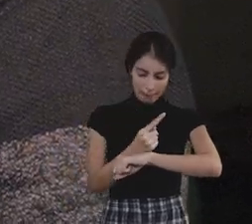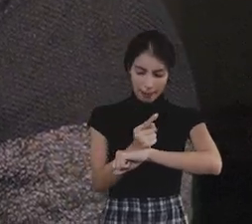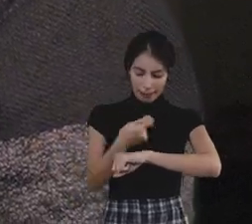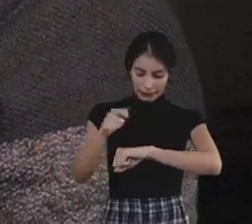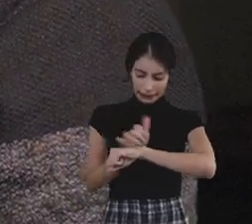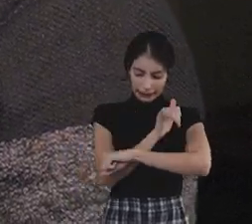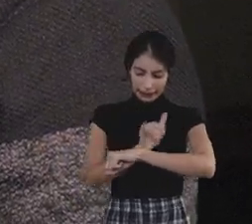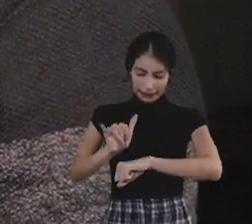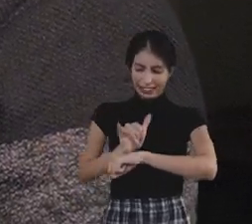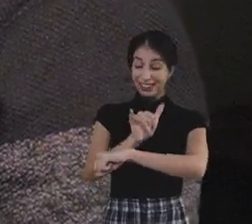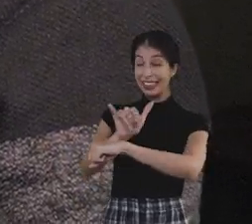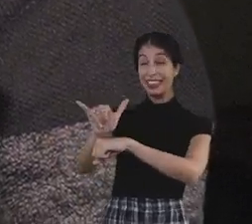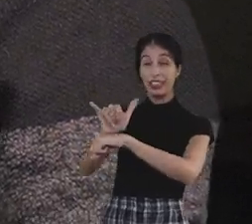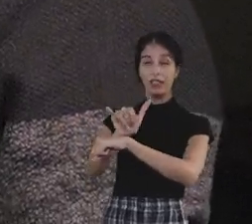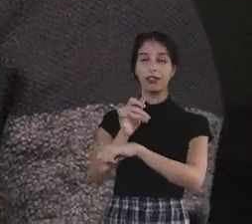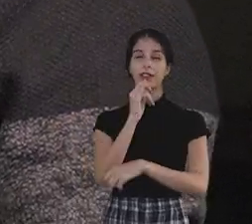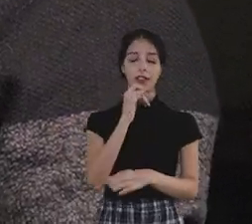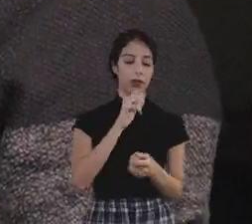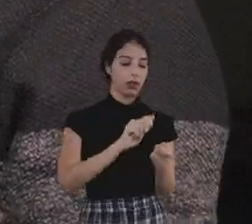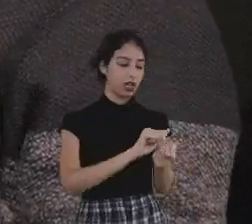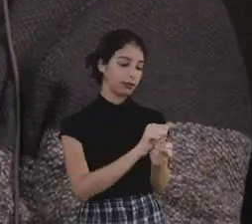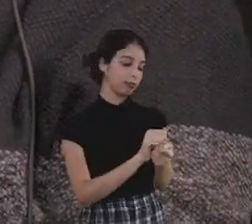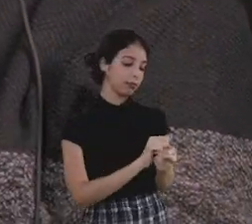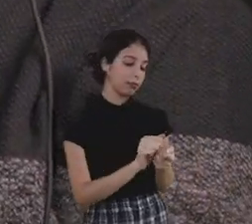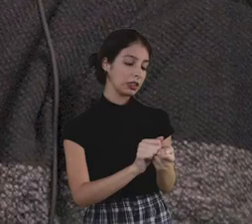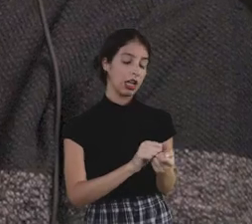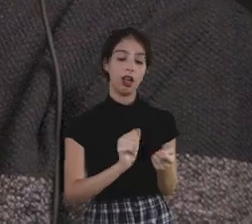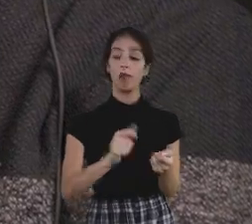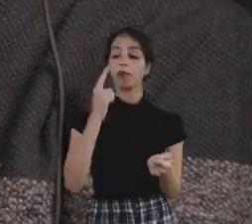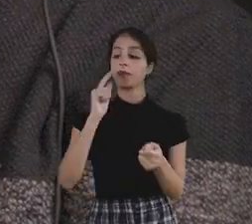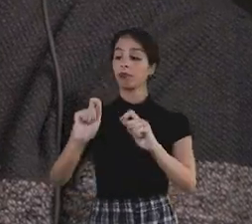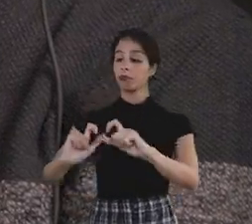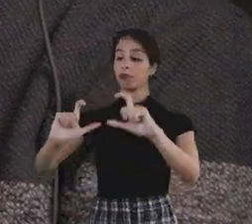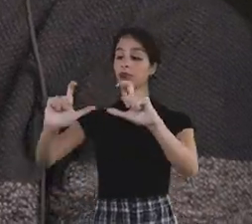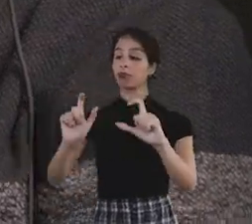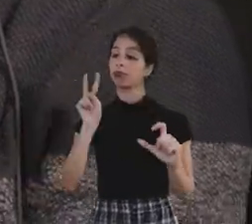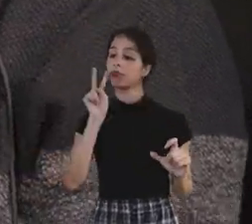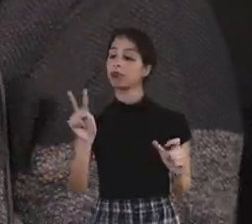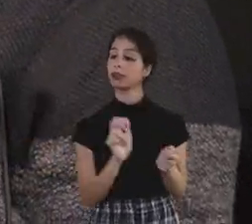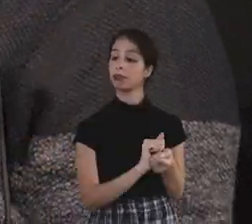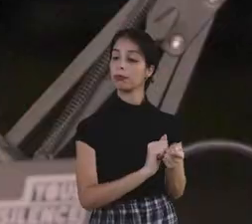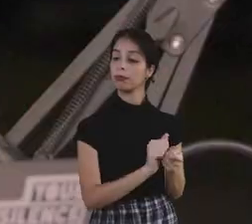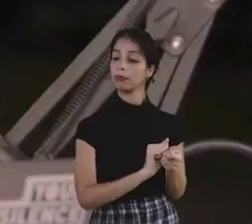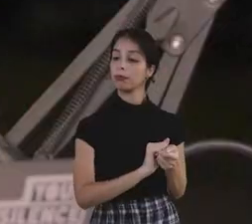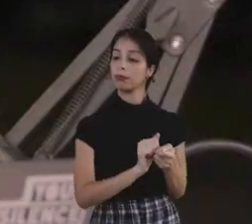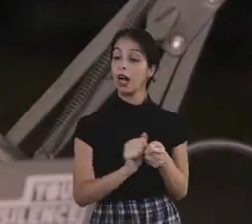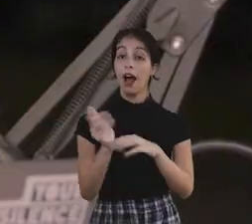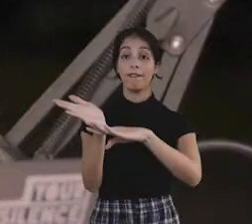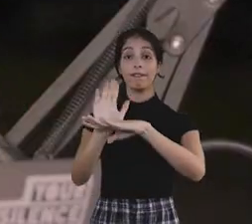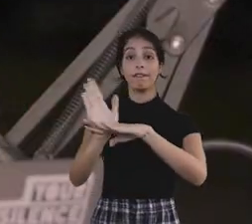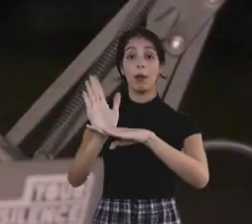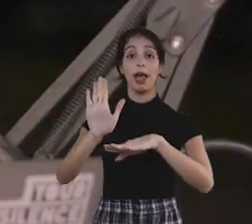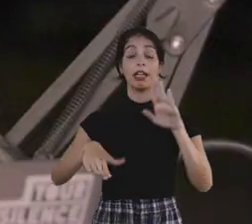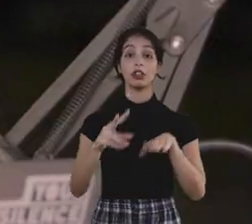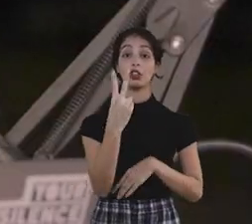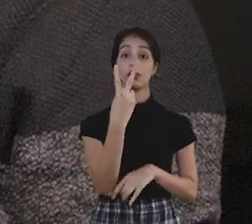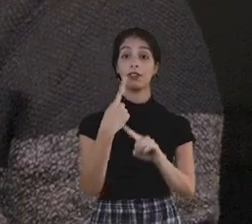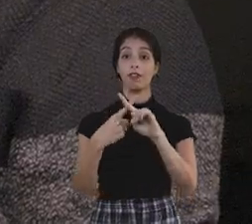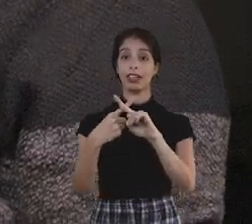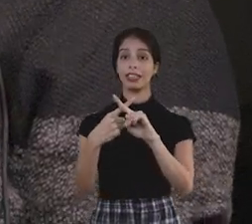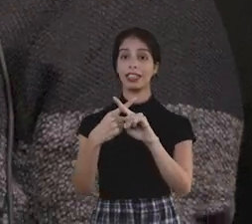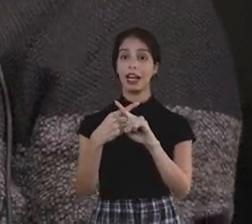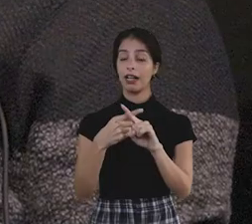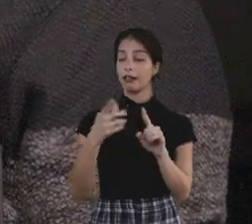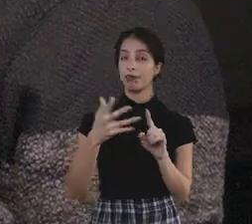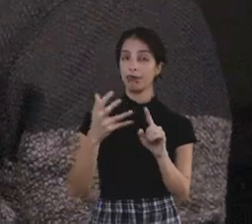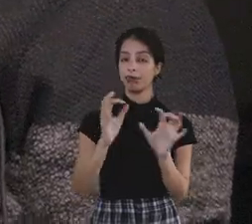palavra otimizando o tempo então assim a gente lava a louça e escuta o podcast sim e o podcast tá no 2 x porque ele tem